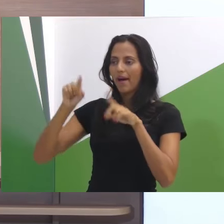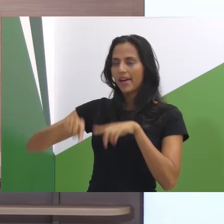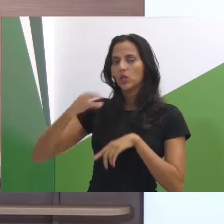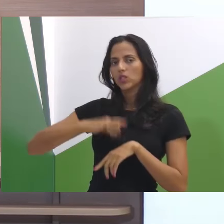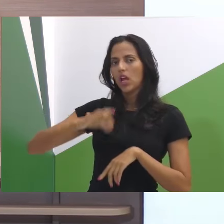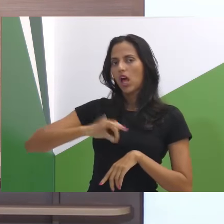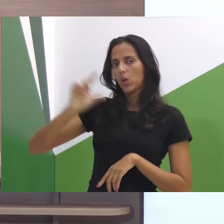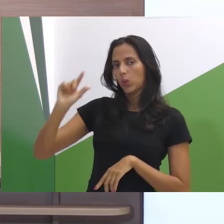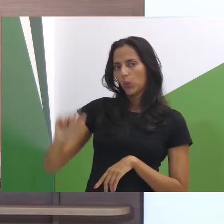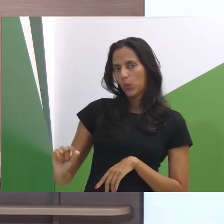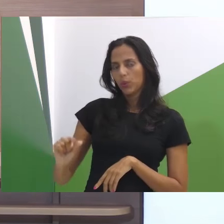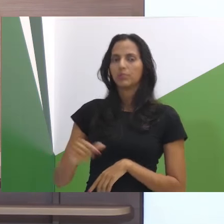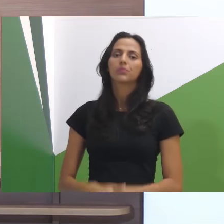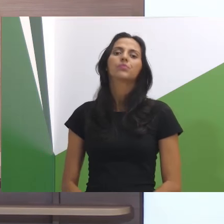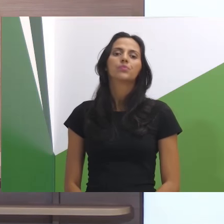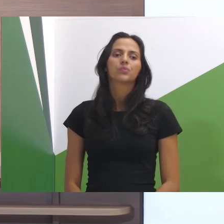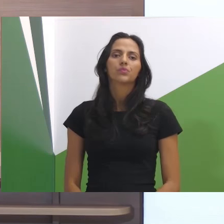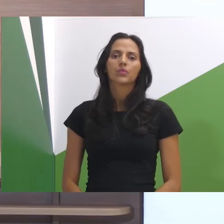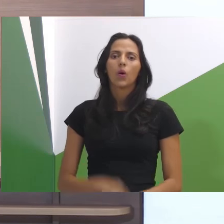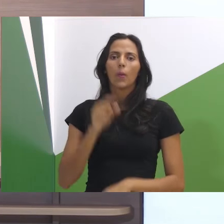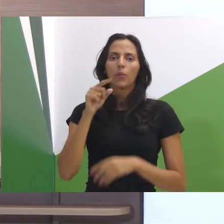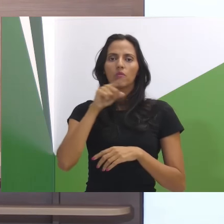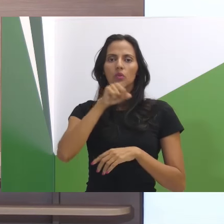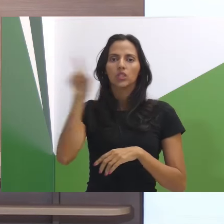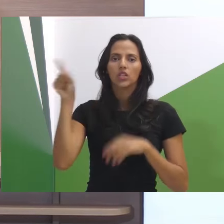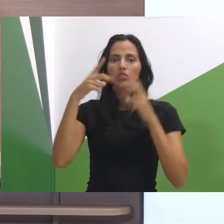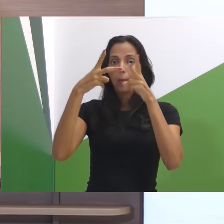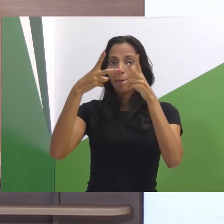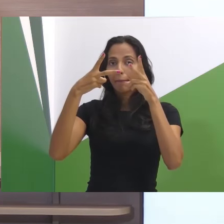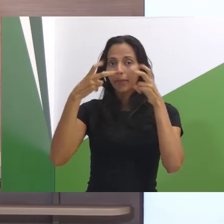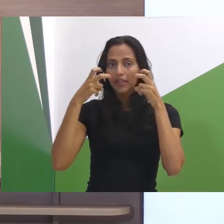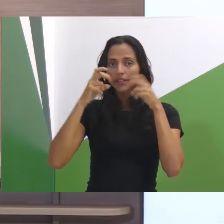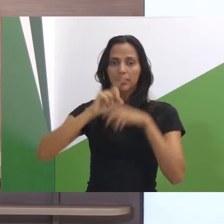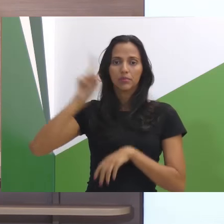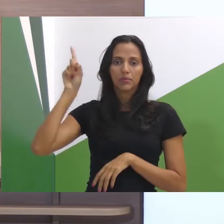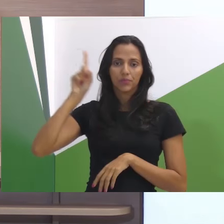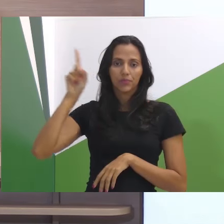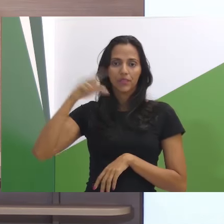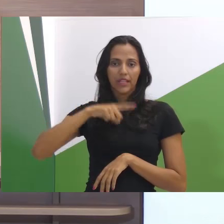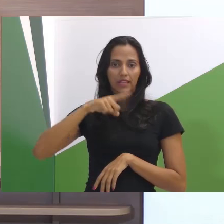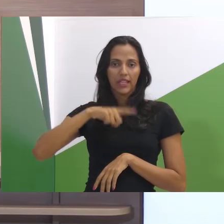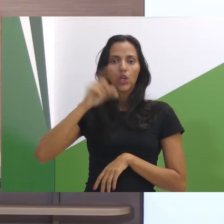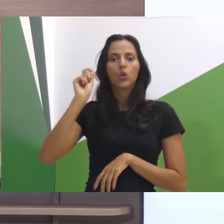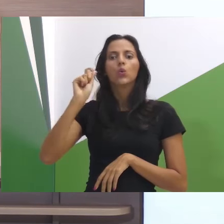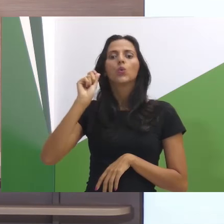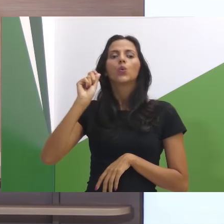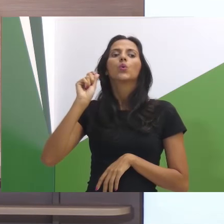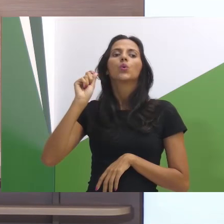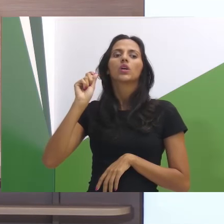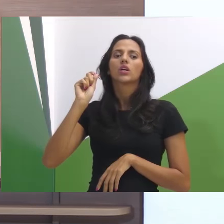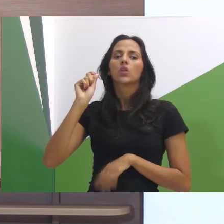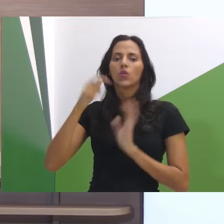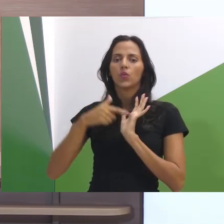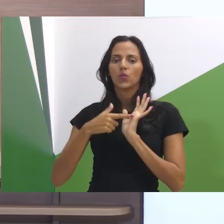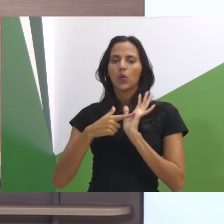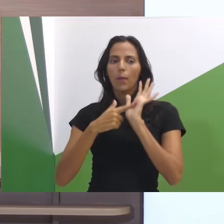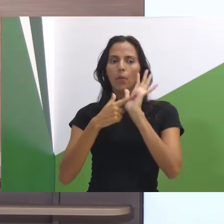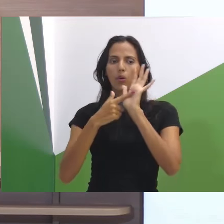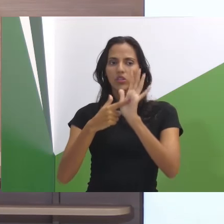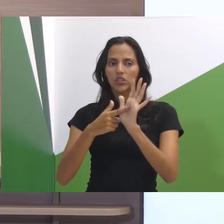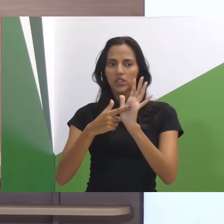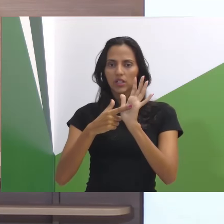Então, para que vocês percebam, eu trouxe aqui um classificado dos jornais